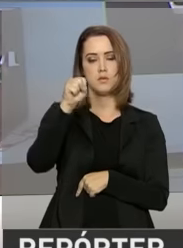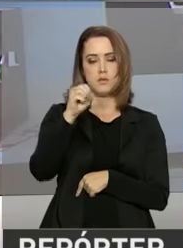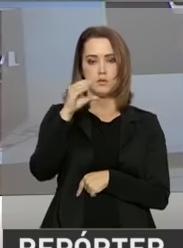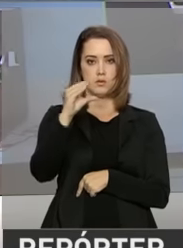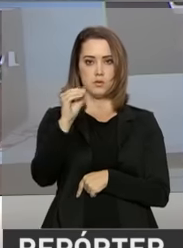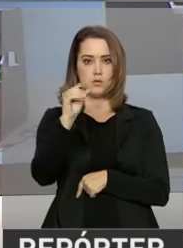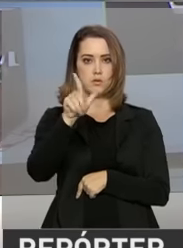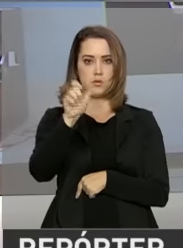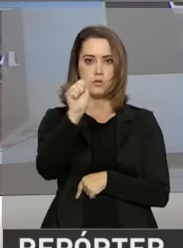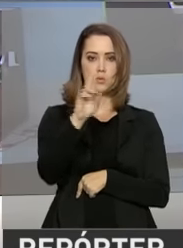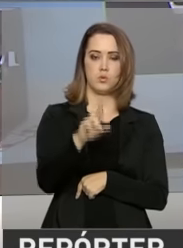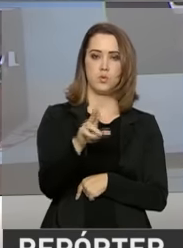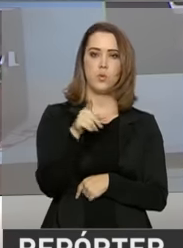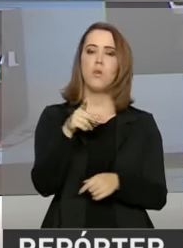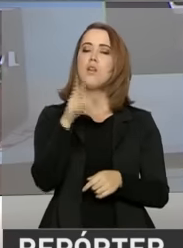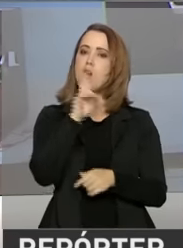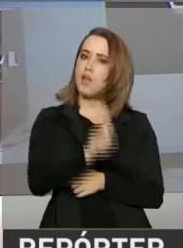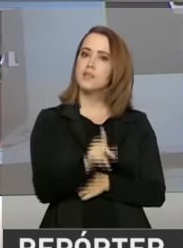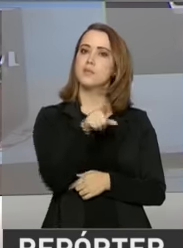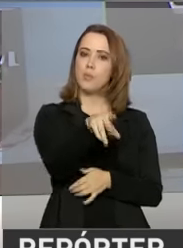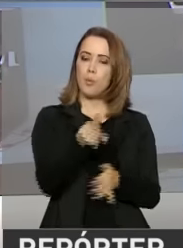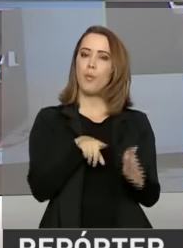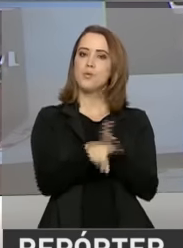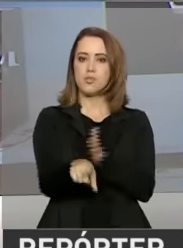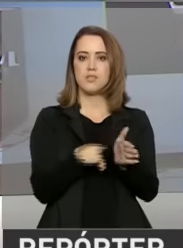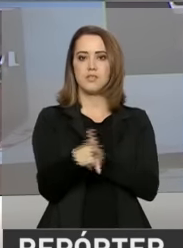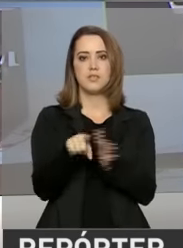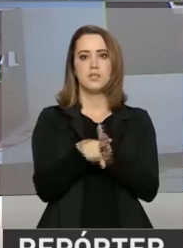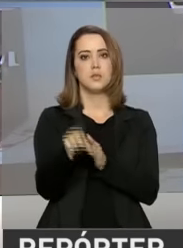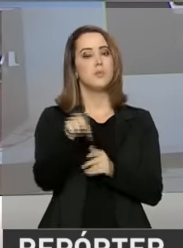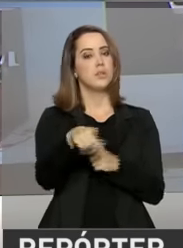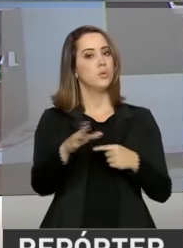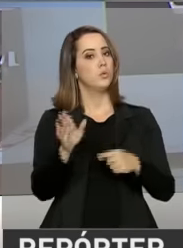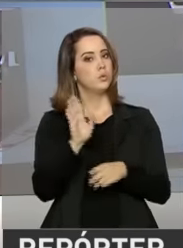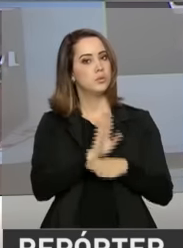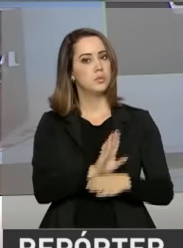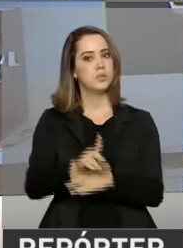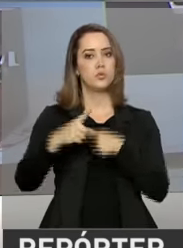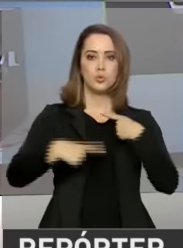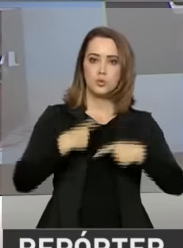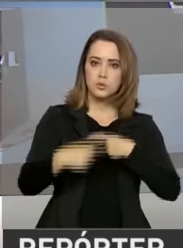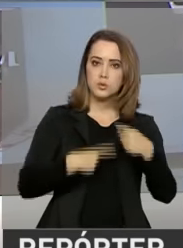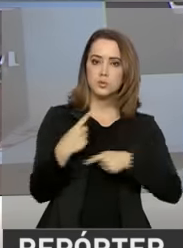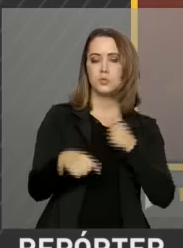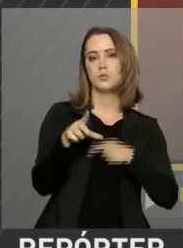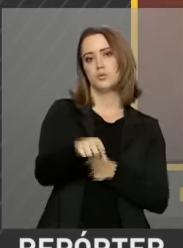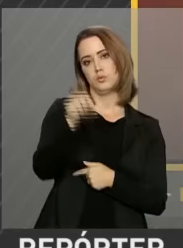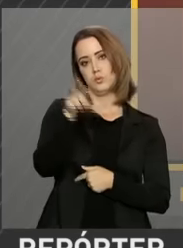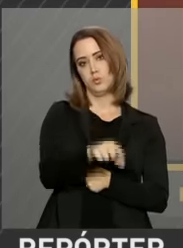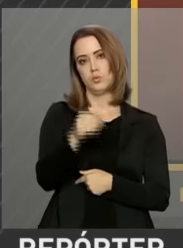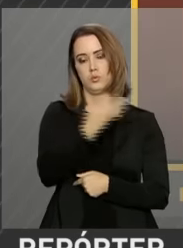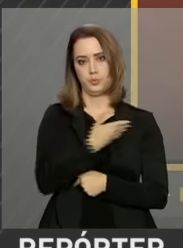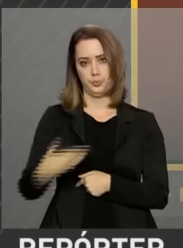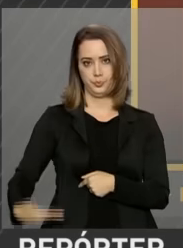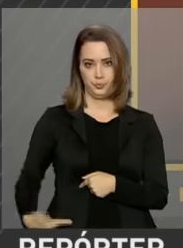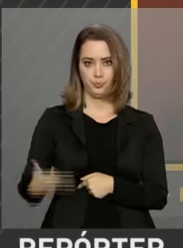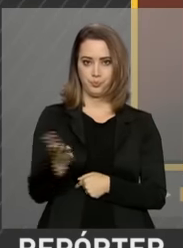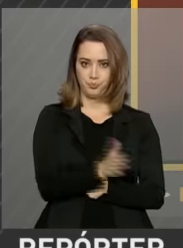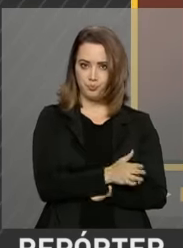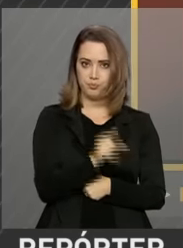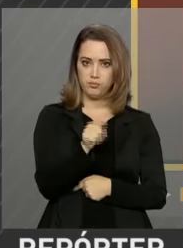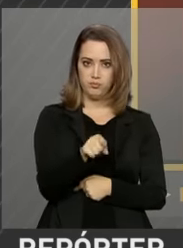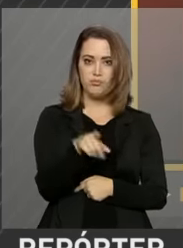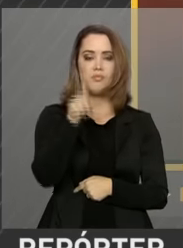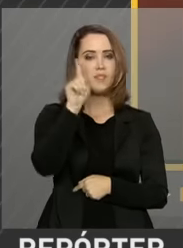hoje é esse estudo que vai ajudar a definir as políticas públicas a serem AD pelo governo o cesto escolar é a